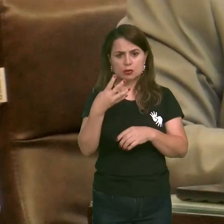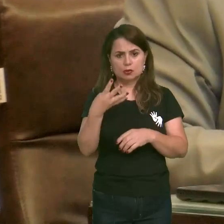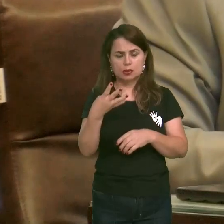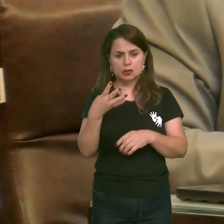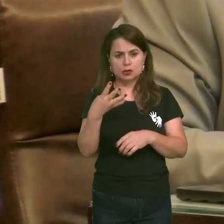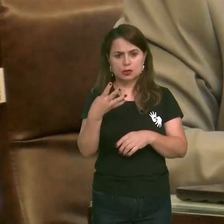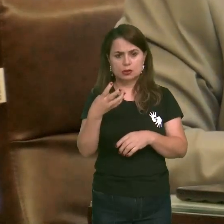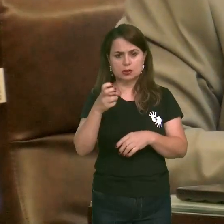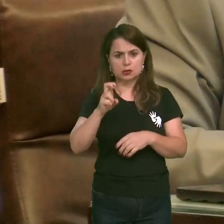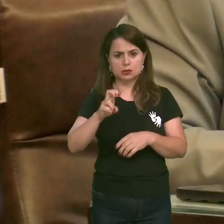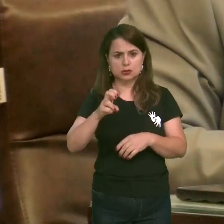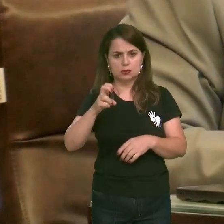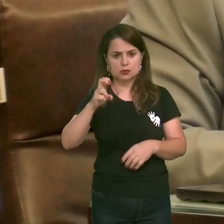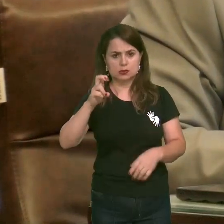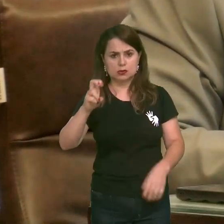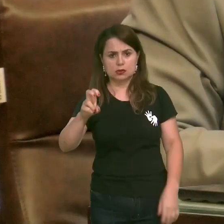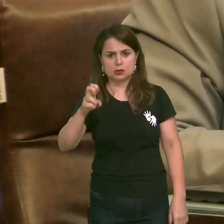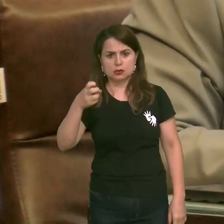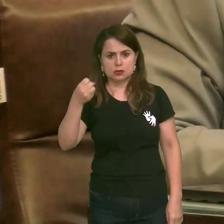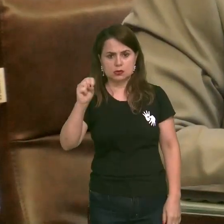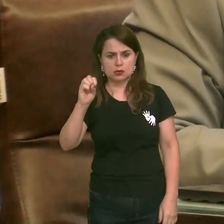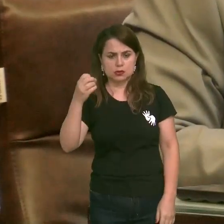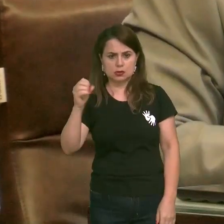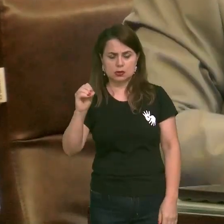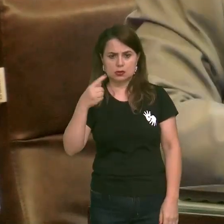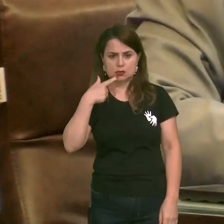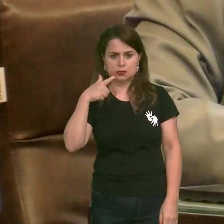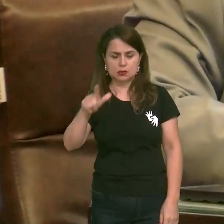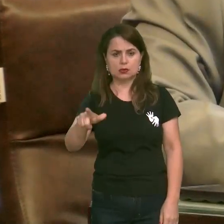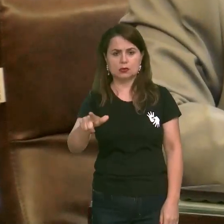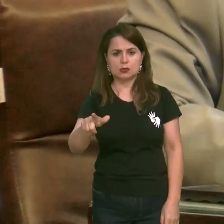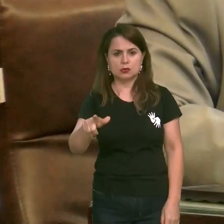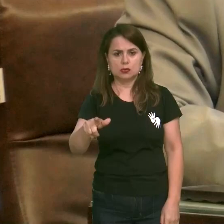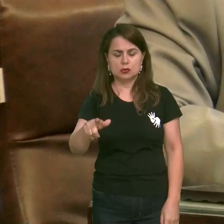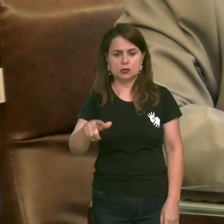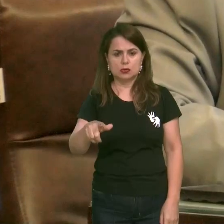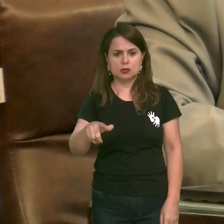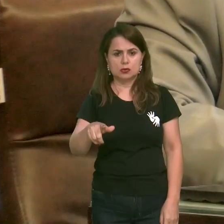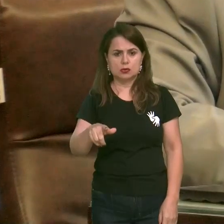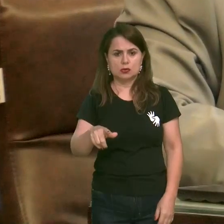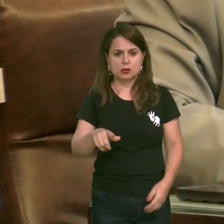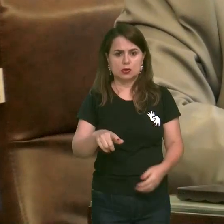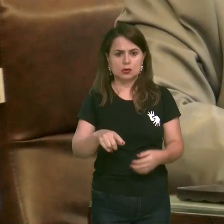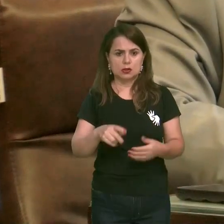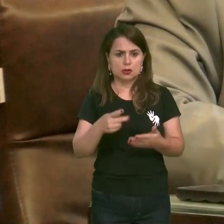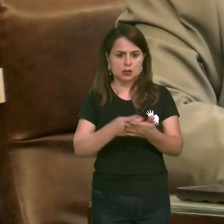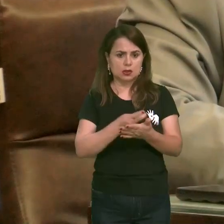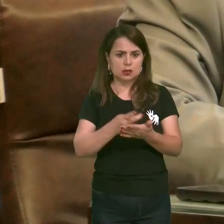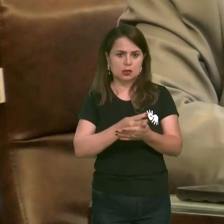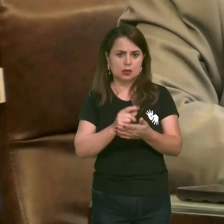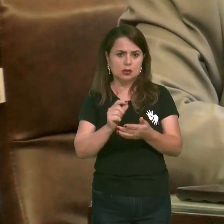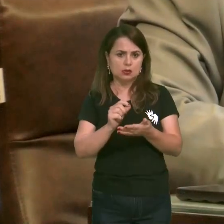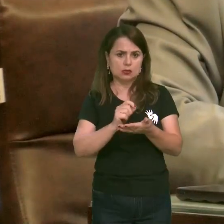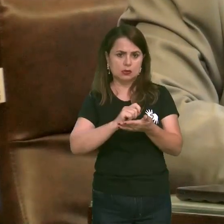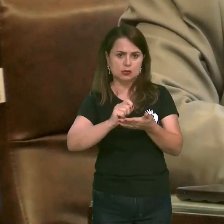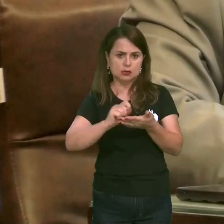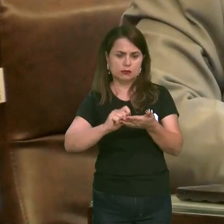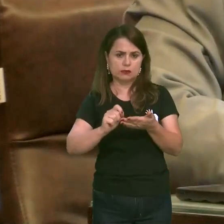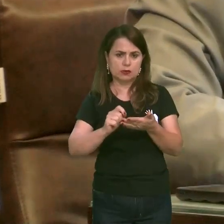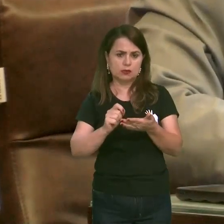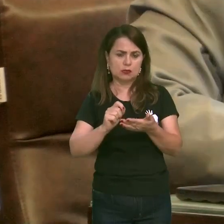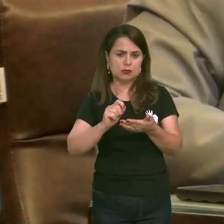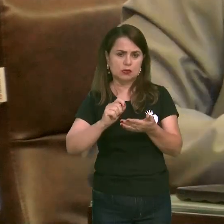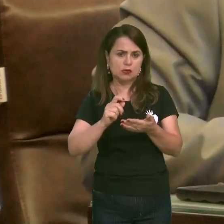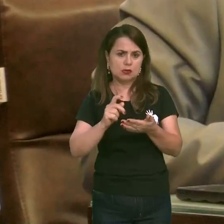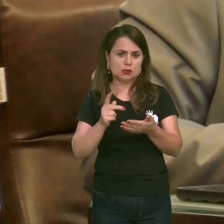45 580 mil tá digitado 45 depois 45 de